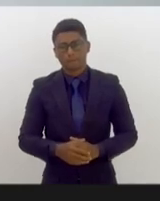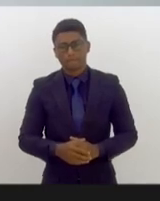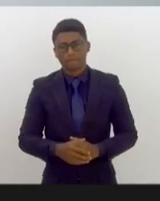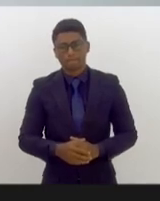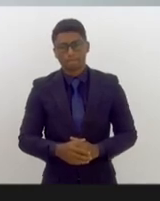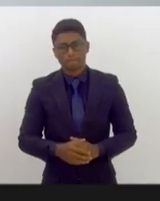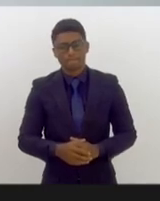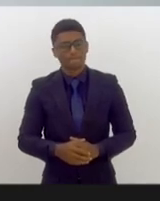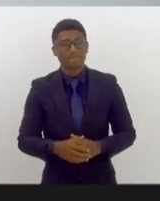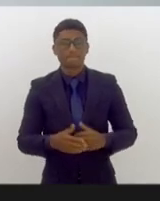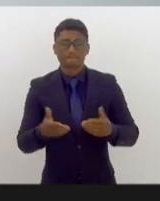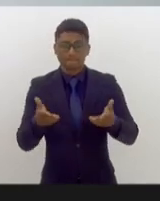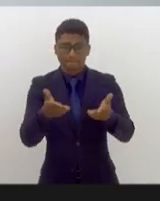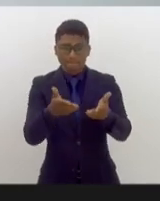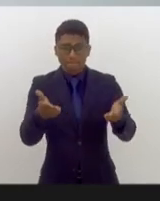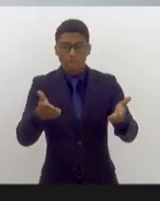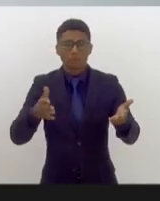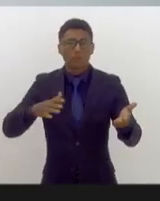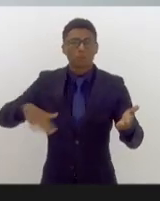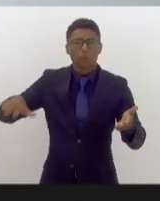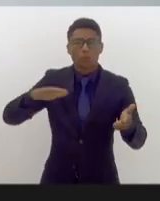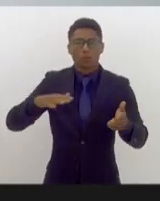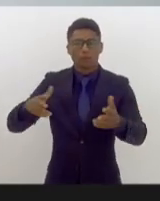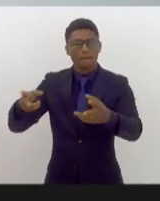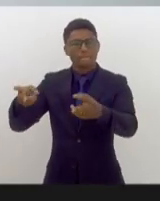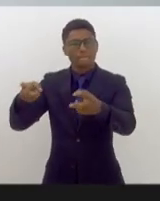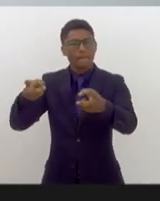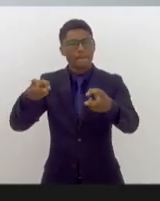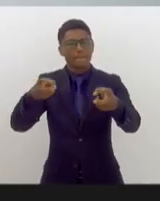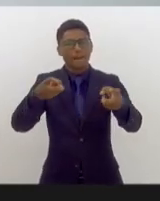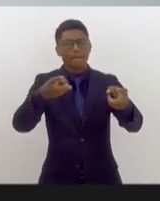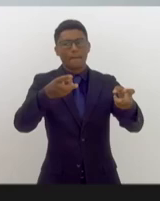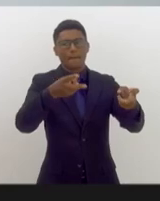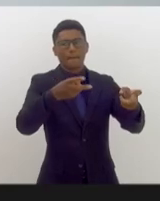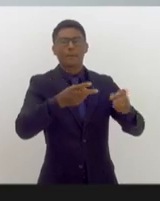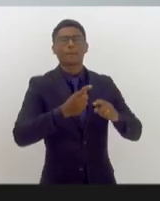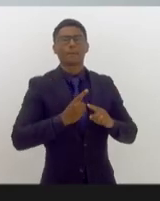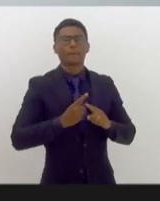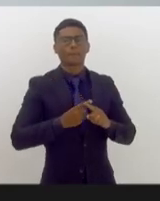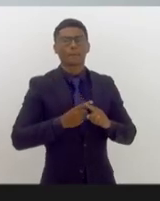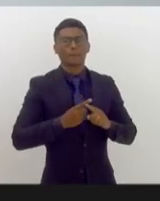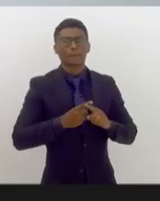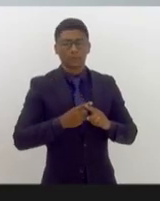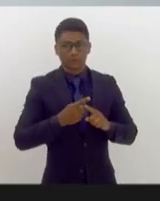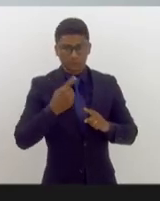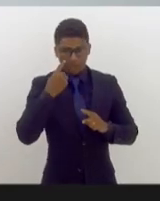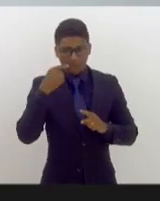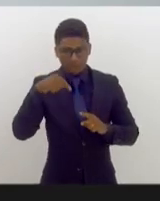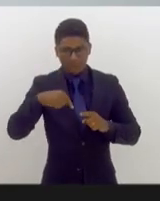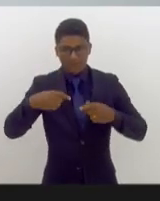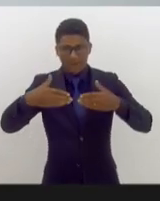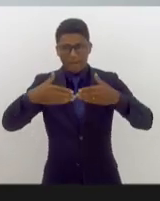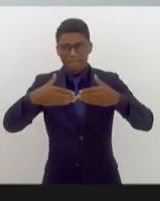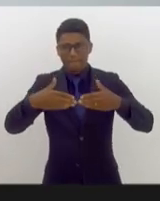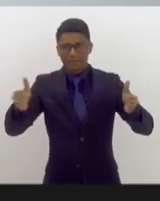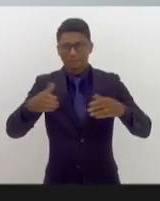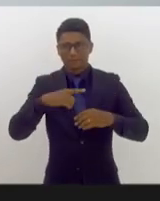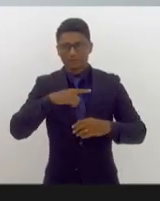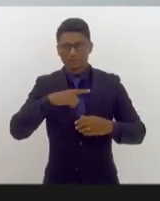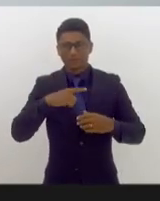materializam, se fazem perceber pelos números que foram colocados aqui na abertura dos